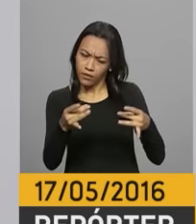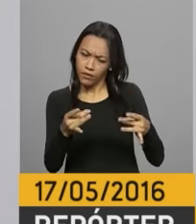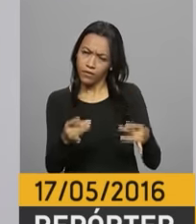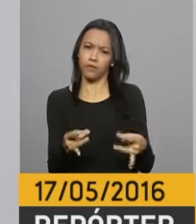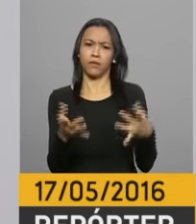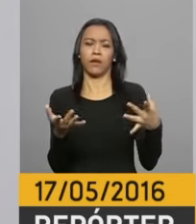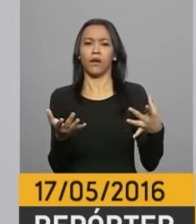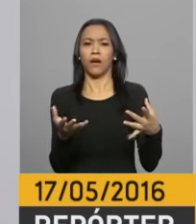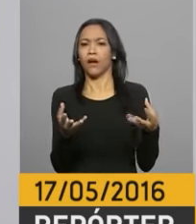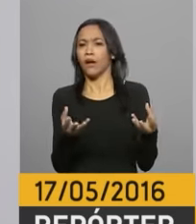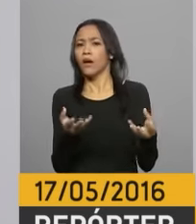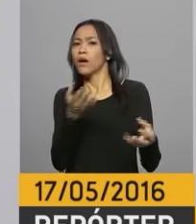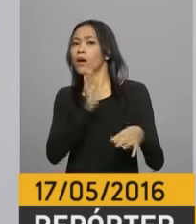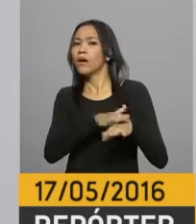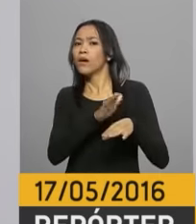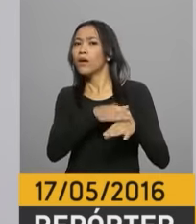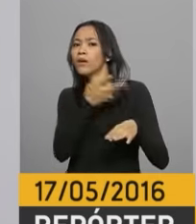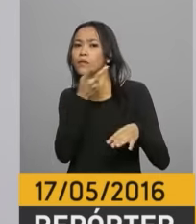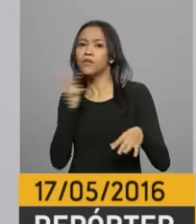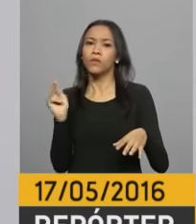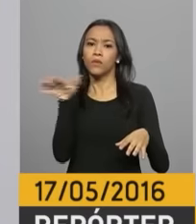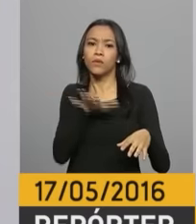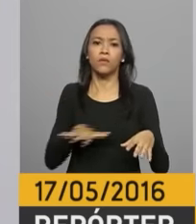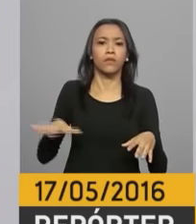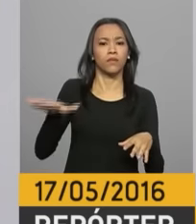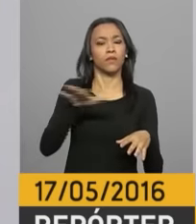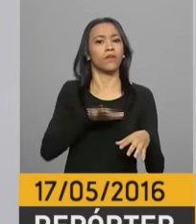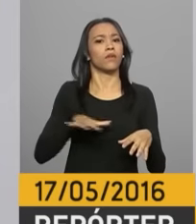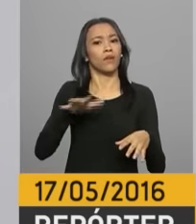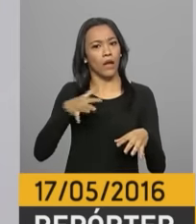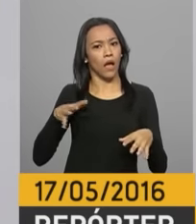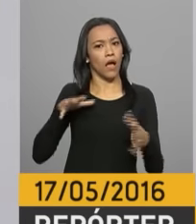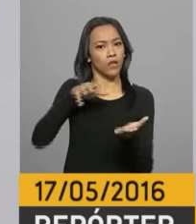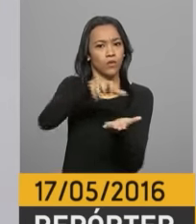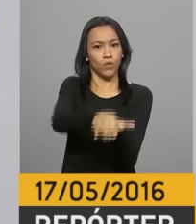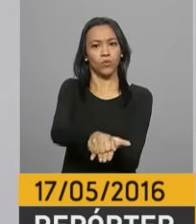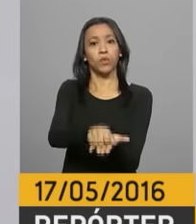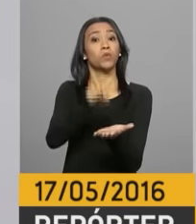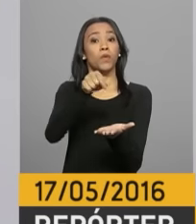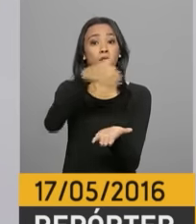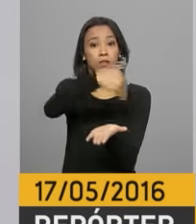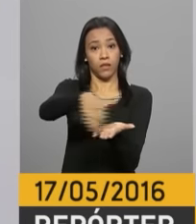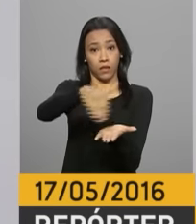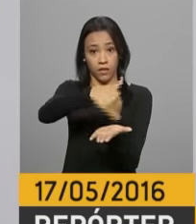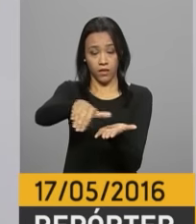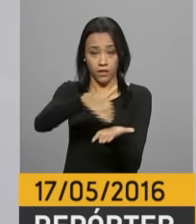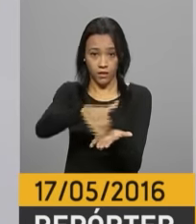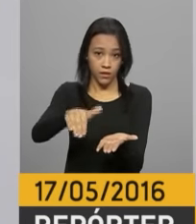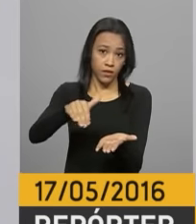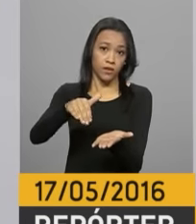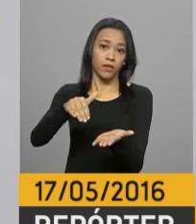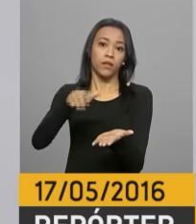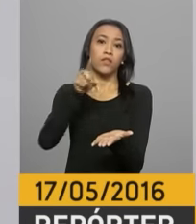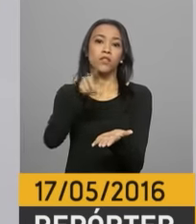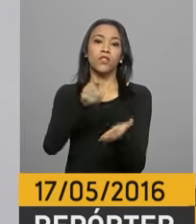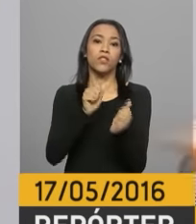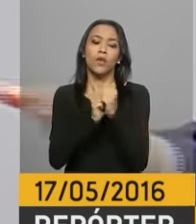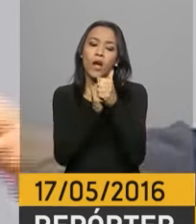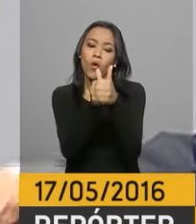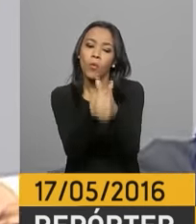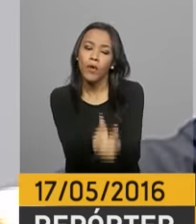a sua especialidade, portanto, assumindo a Secretaria de Acompanhamento